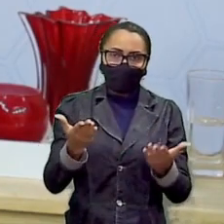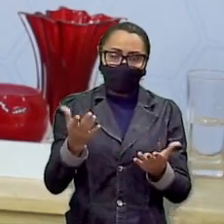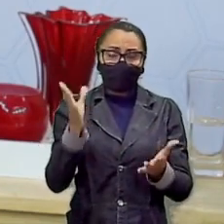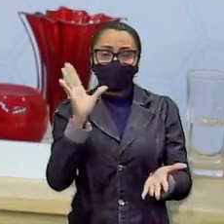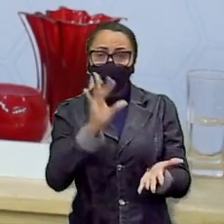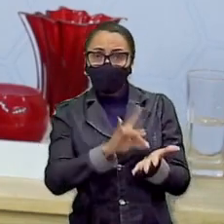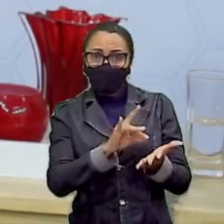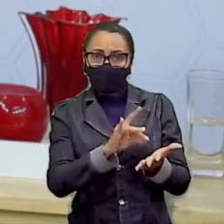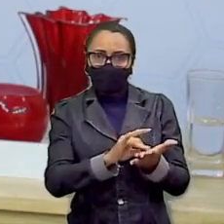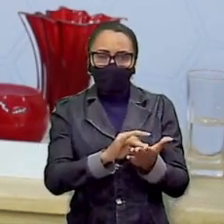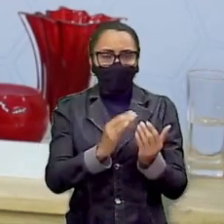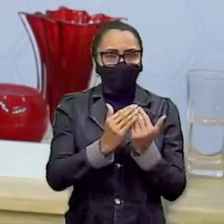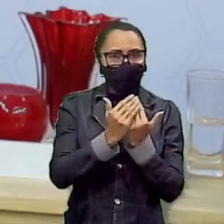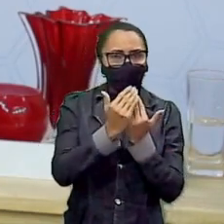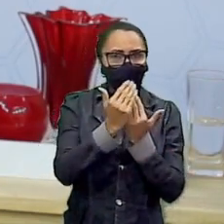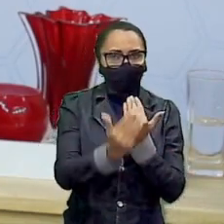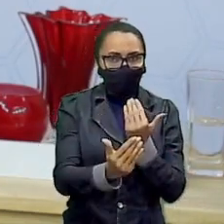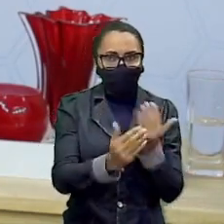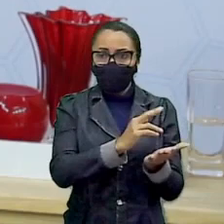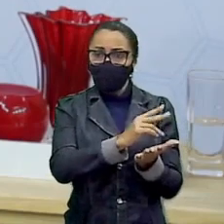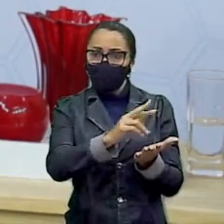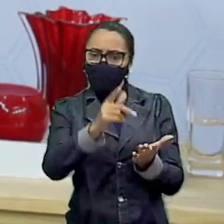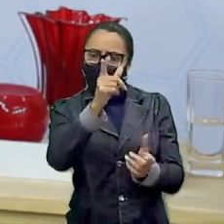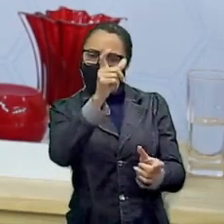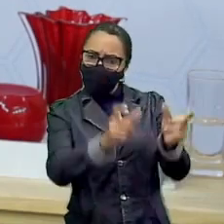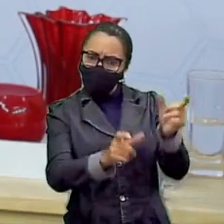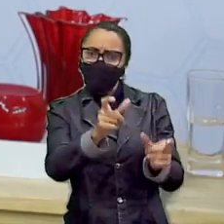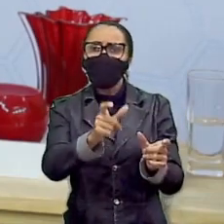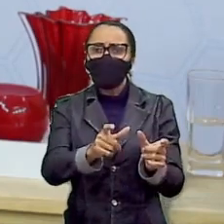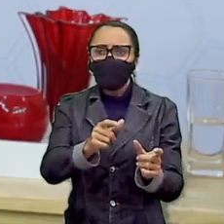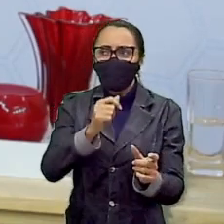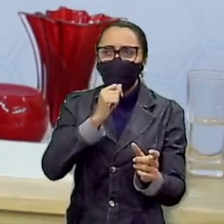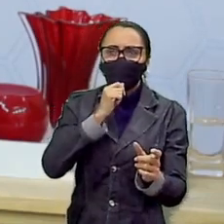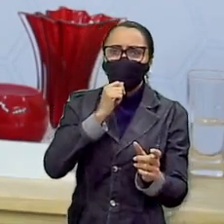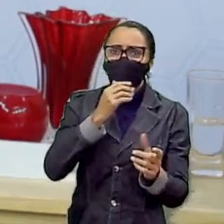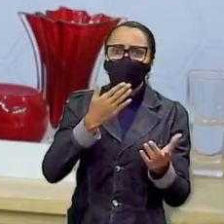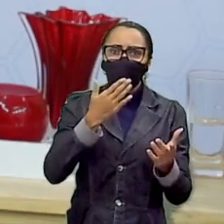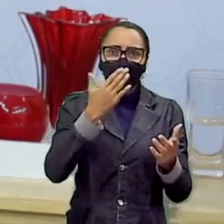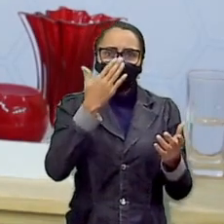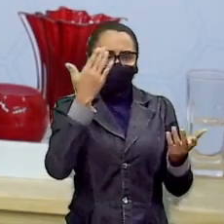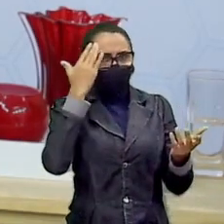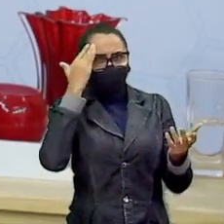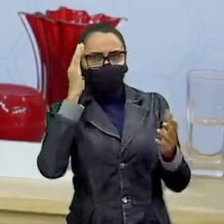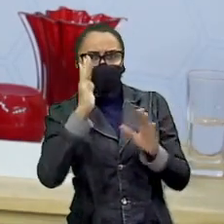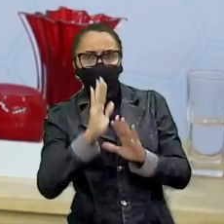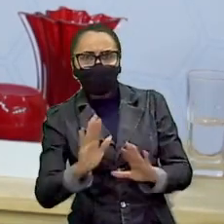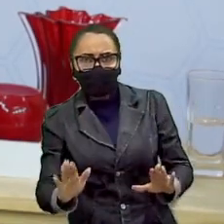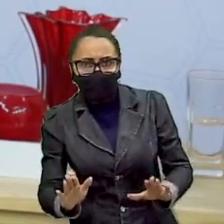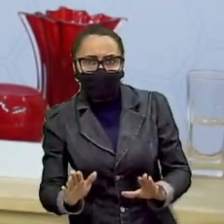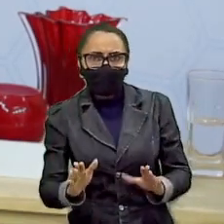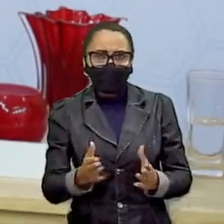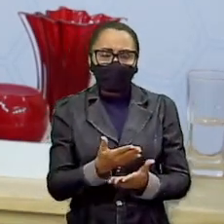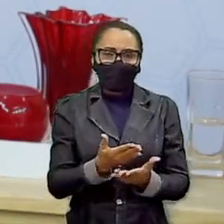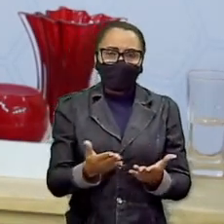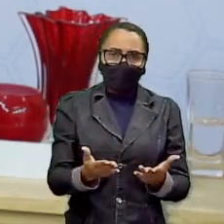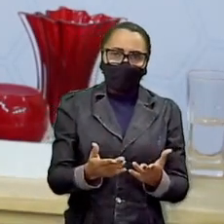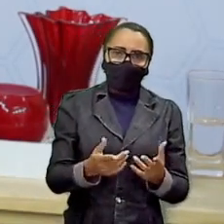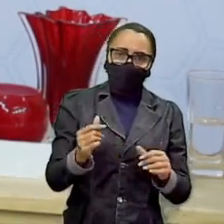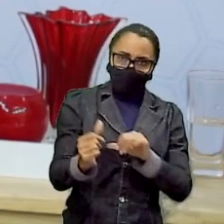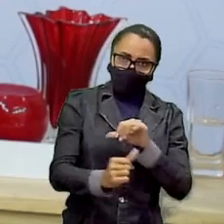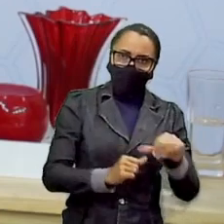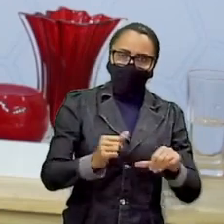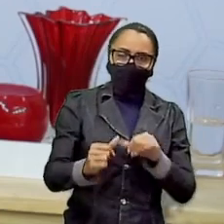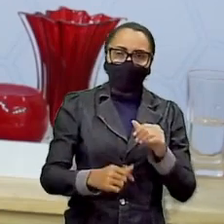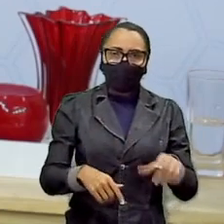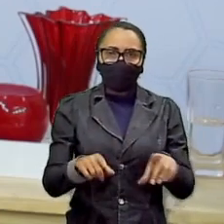realmente à frente, né, de várias pessoas que ainda não tiveram esse feeling de se atualizar também. E também,